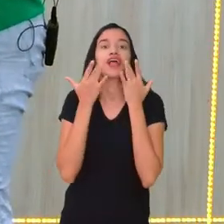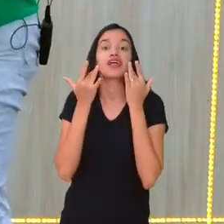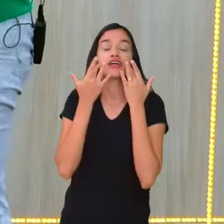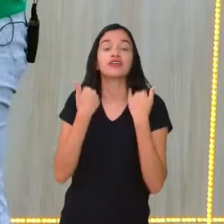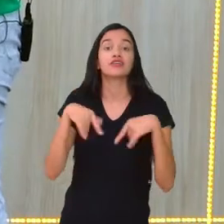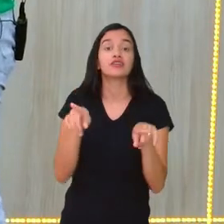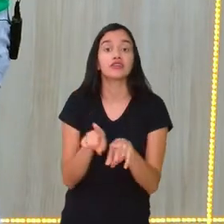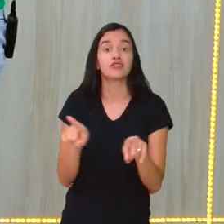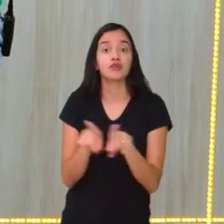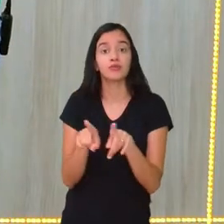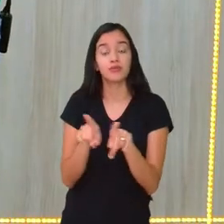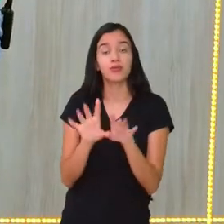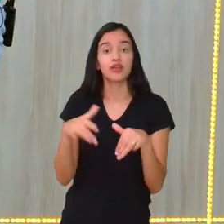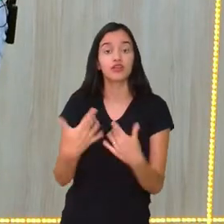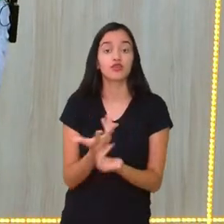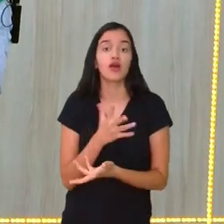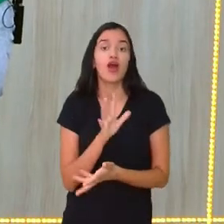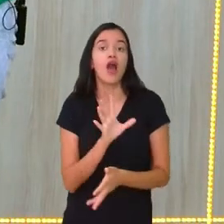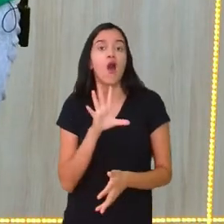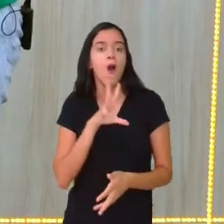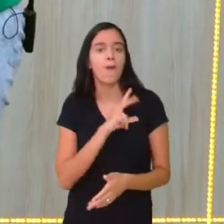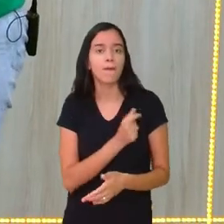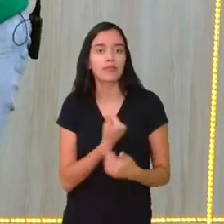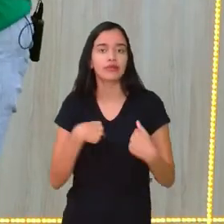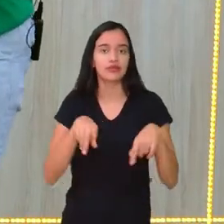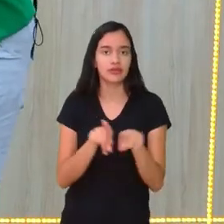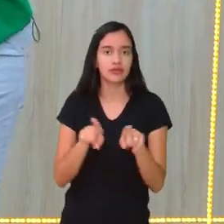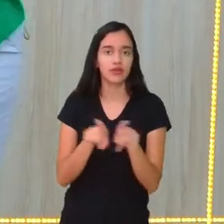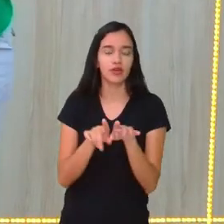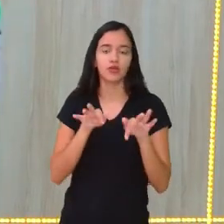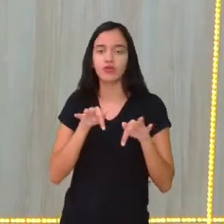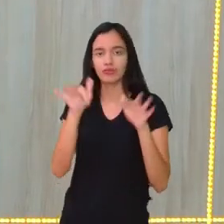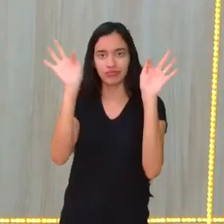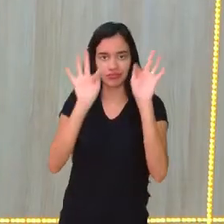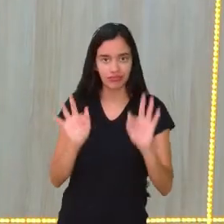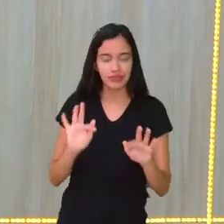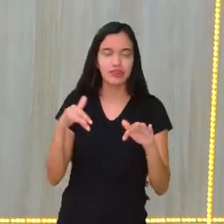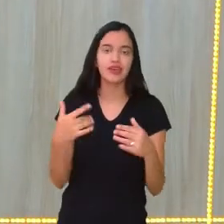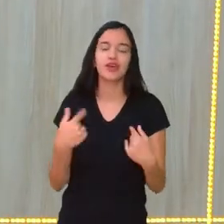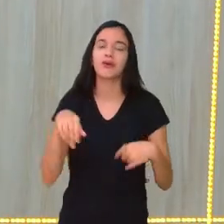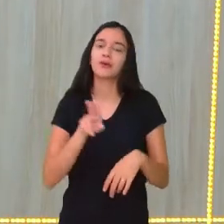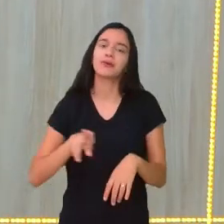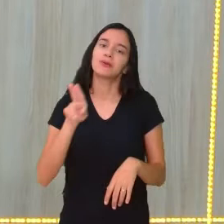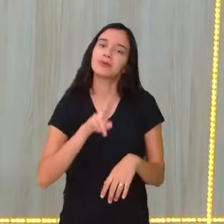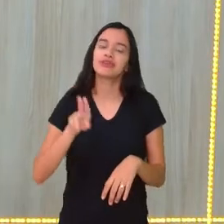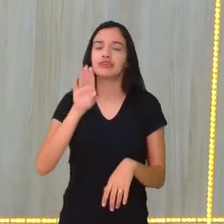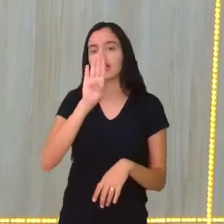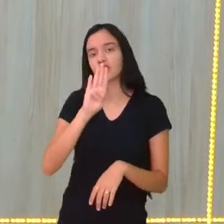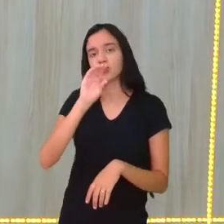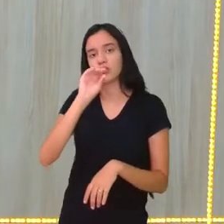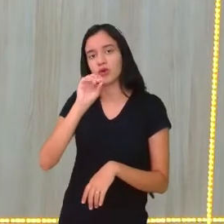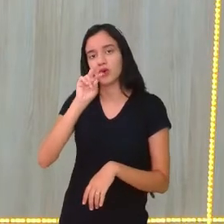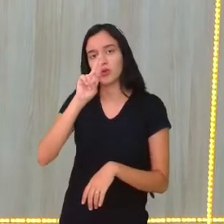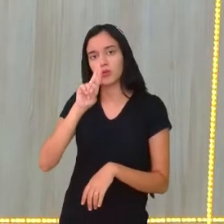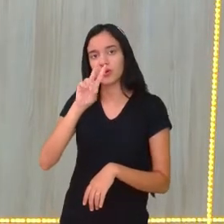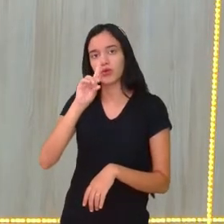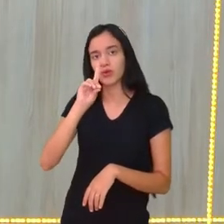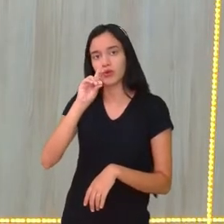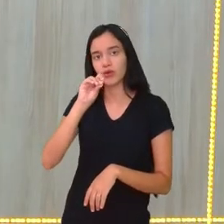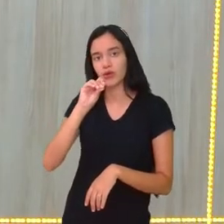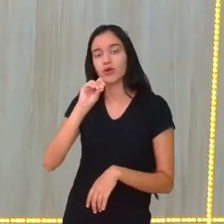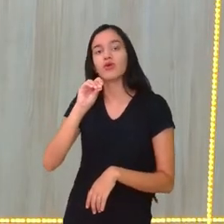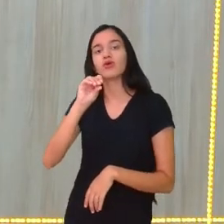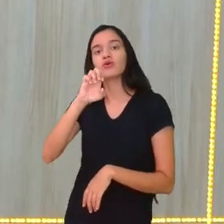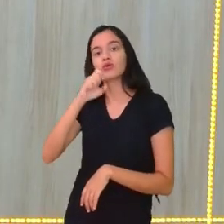simples, baseada no romance com final feliz. Também se utilizavam bordões, né, que é essa comédia que a gente faz hoje,